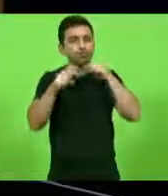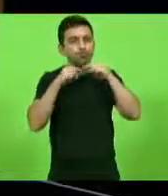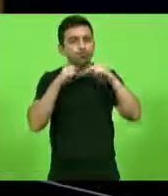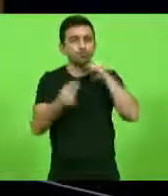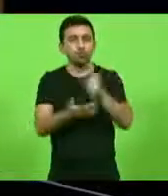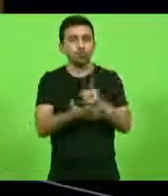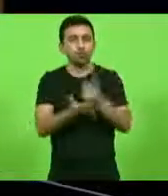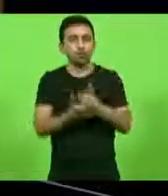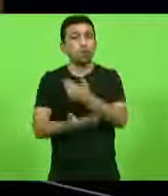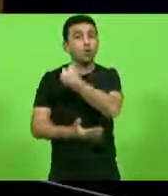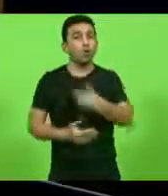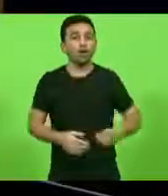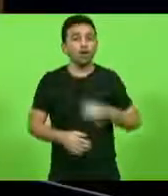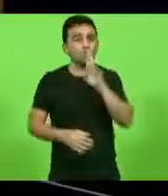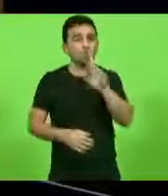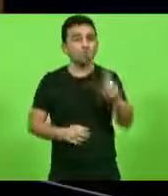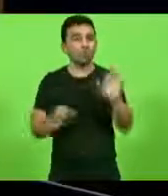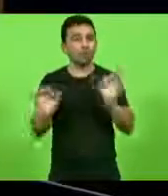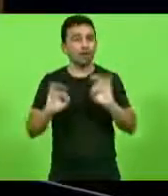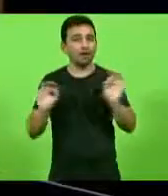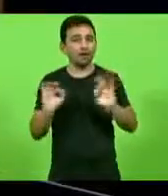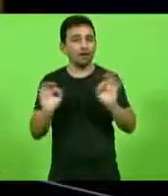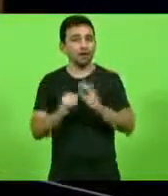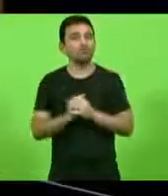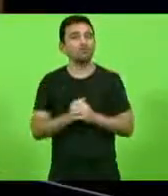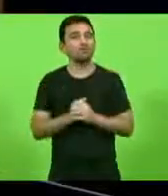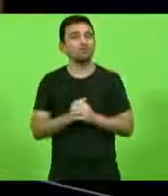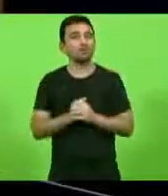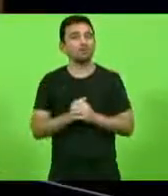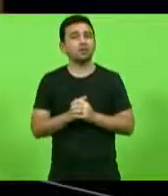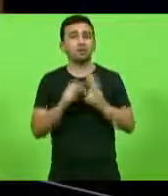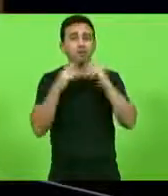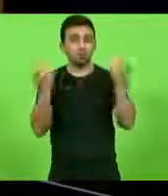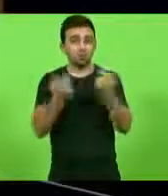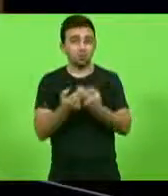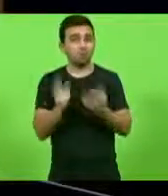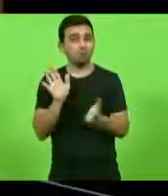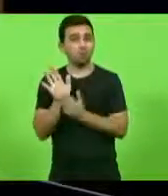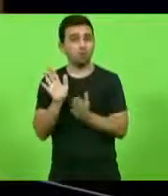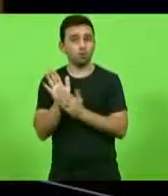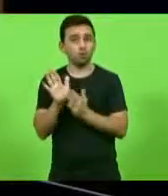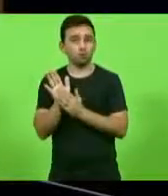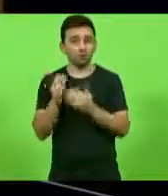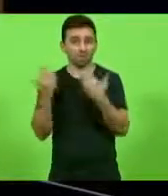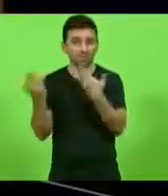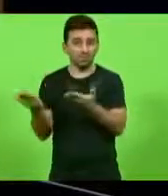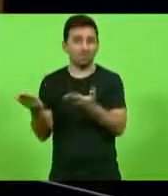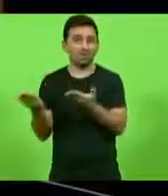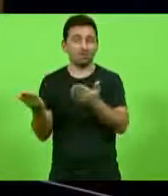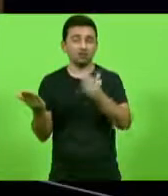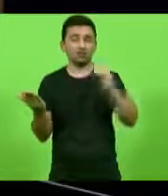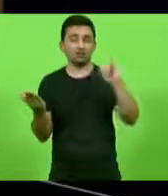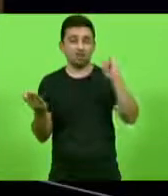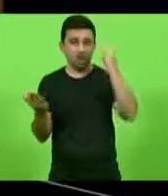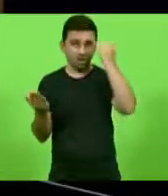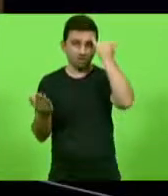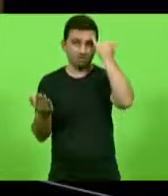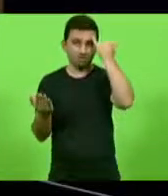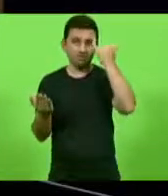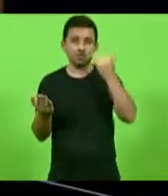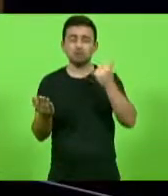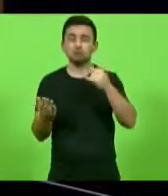não responde, a audiência hoje proposta pelo deputado Jaime Otto não convenceu nenhum